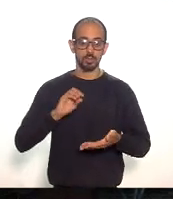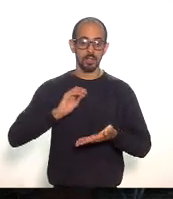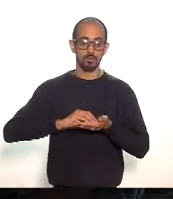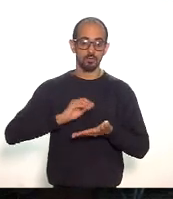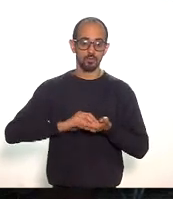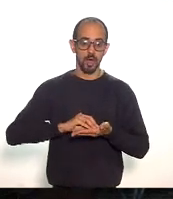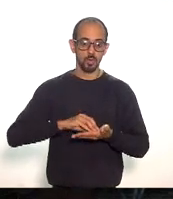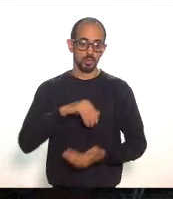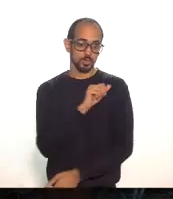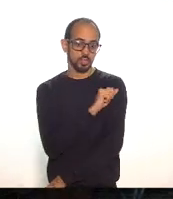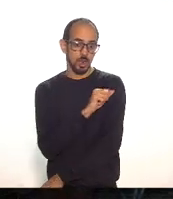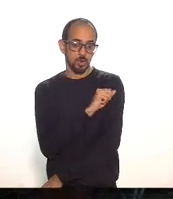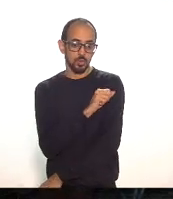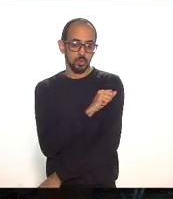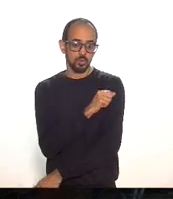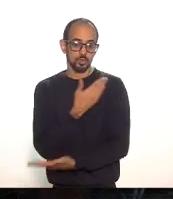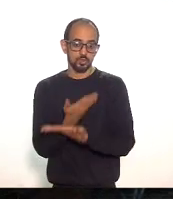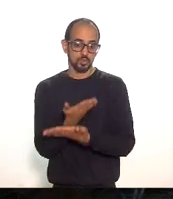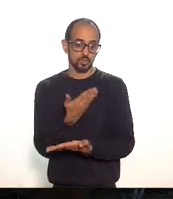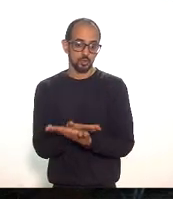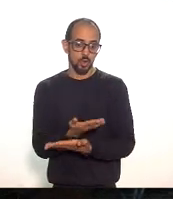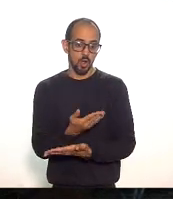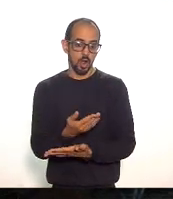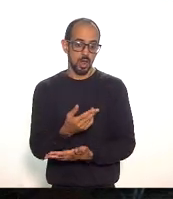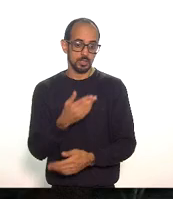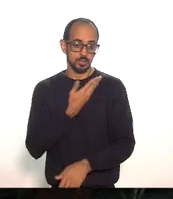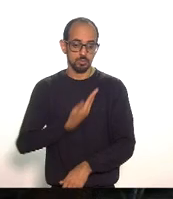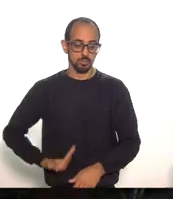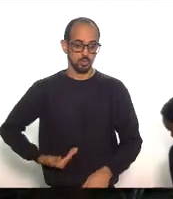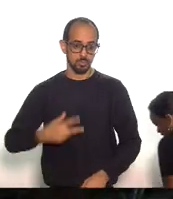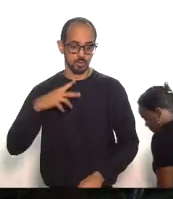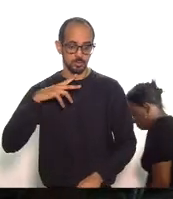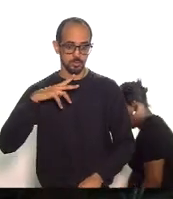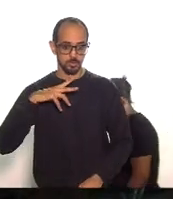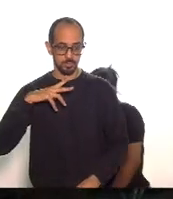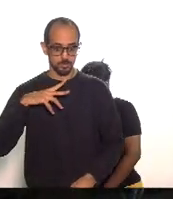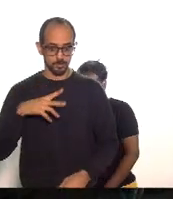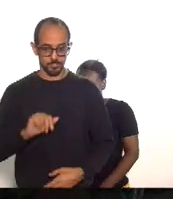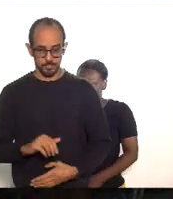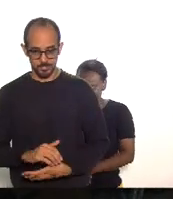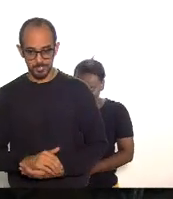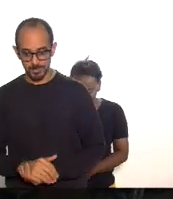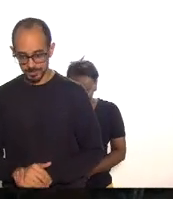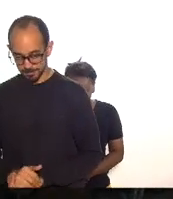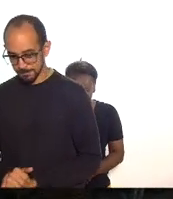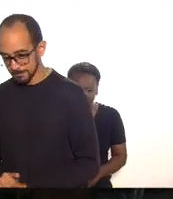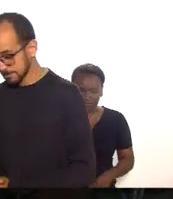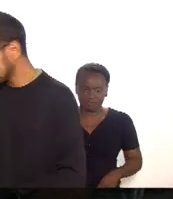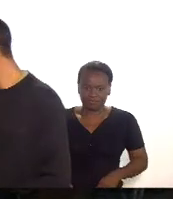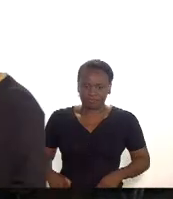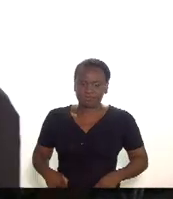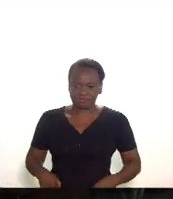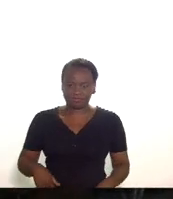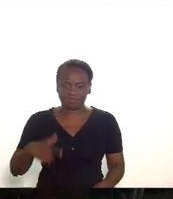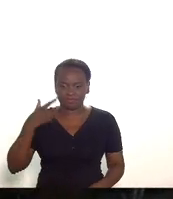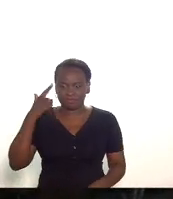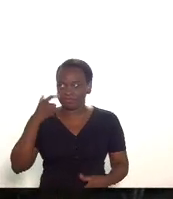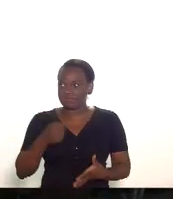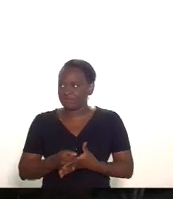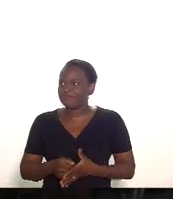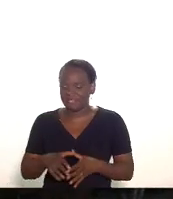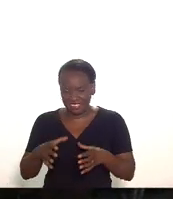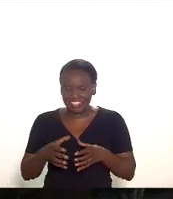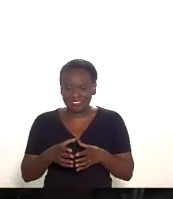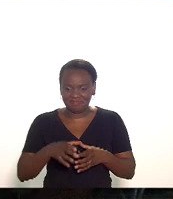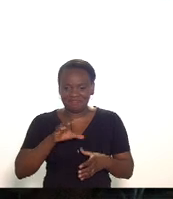escolar de alunos das escolas públicas e privadas no Estado do Rio de Janeiro e da outras providências. Pareceres da Comissão de Constituição e Justiça pela juridicidade de